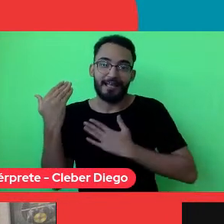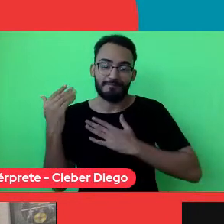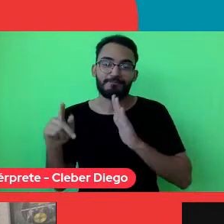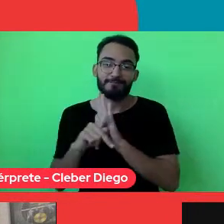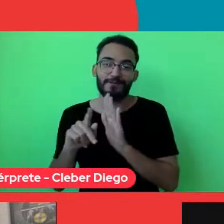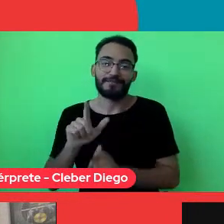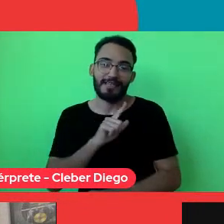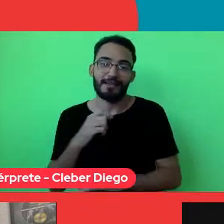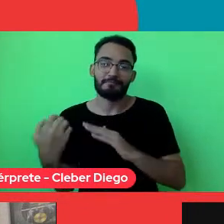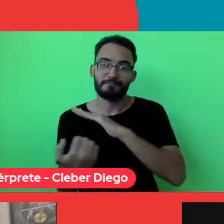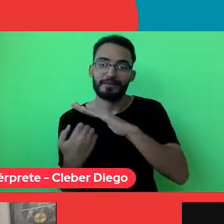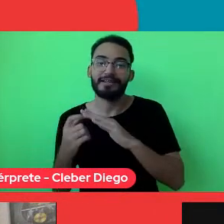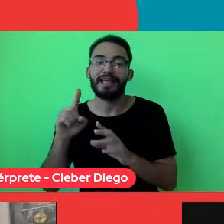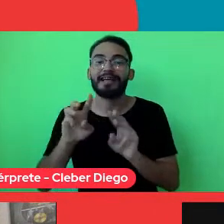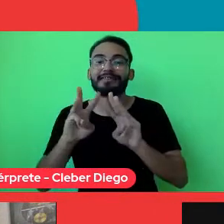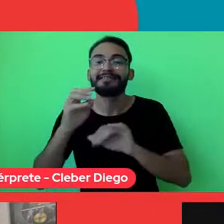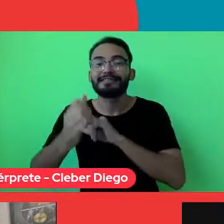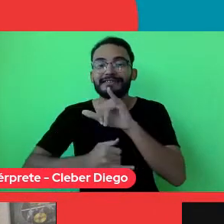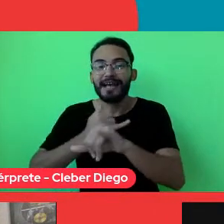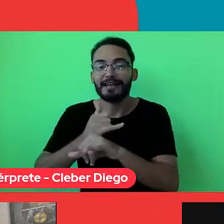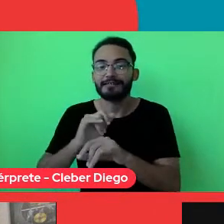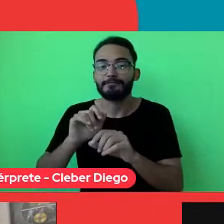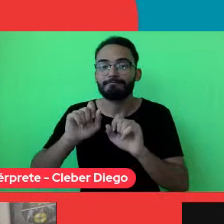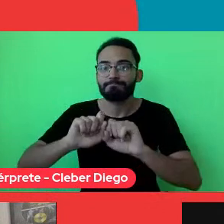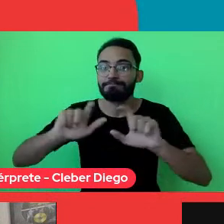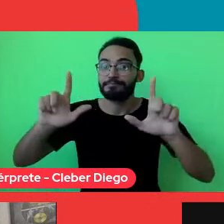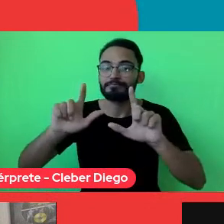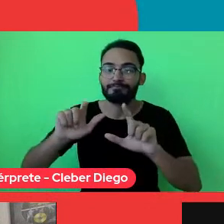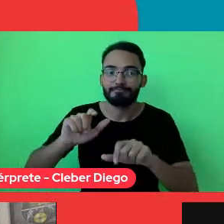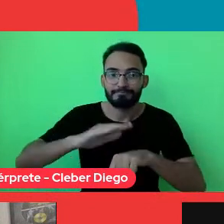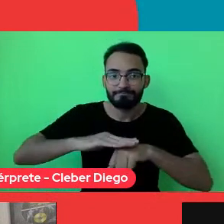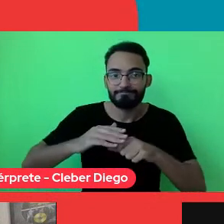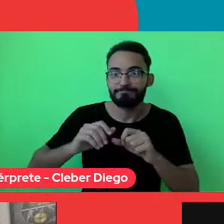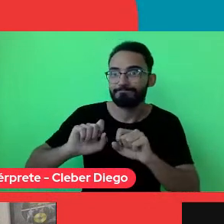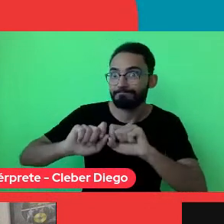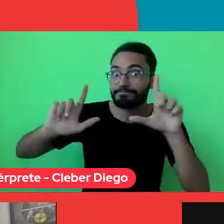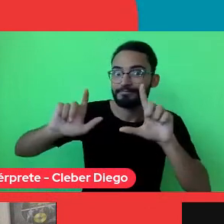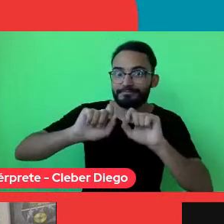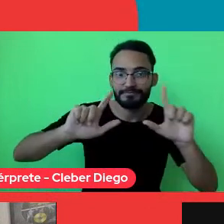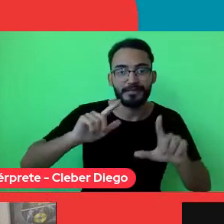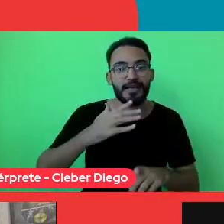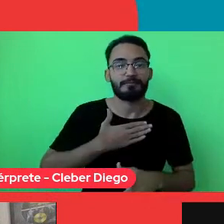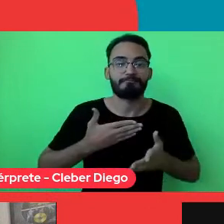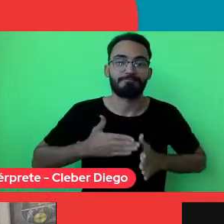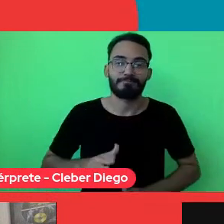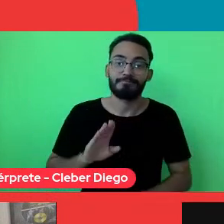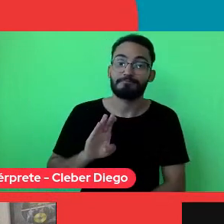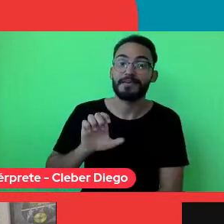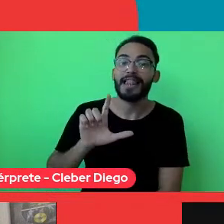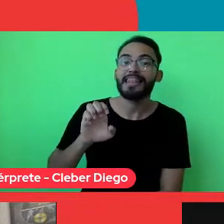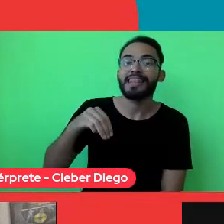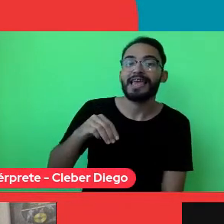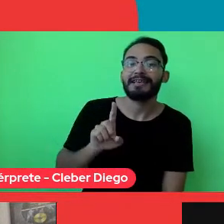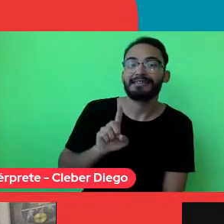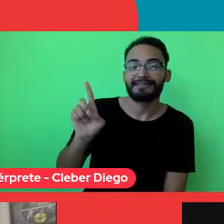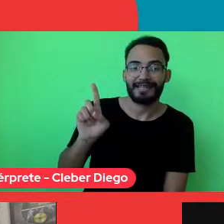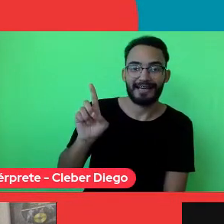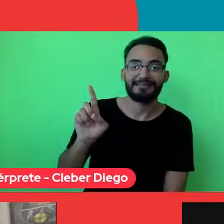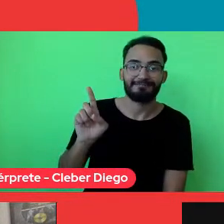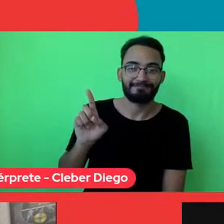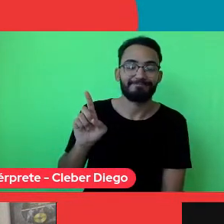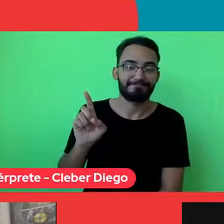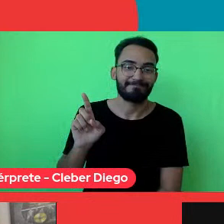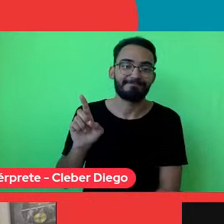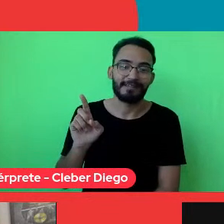montei uma empresa que fazia site. Eu não sou daqui, não sou de Belém do Pará, então eu abri lá... Um